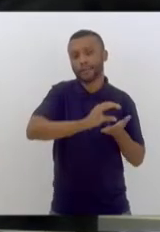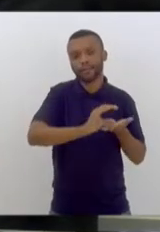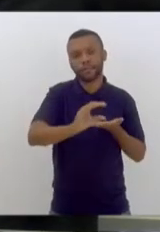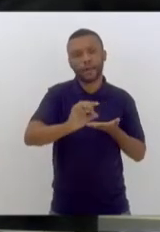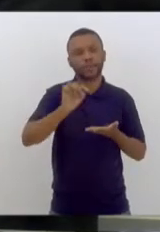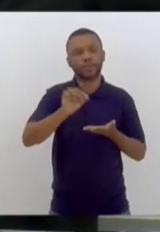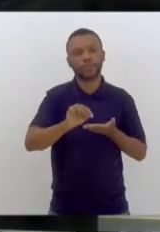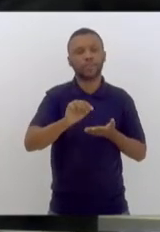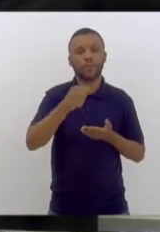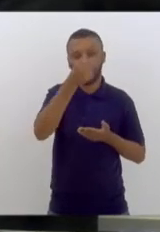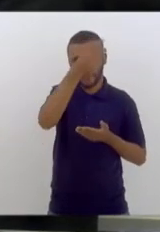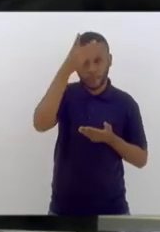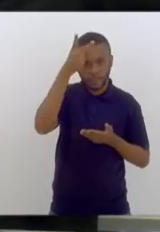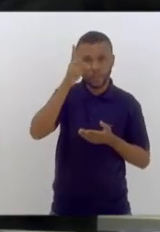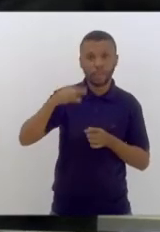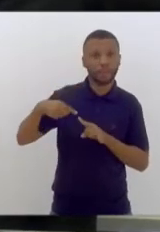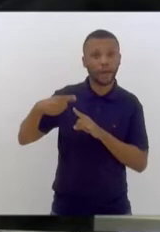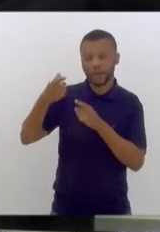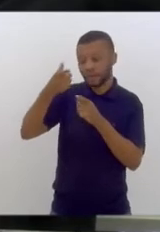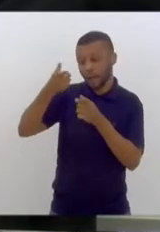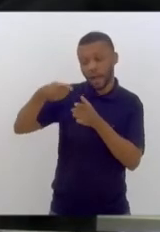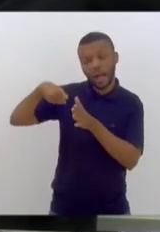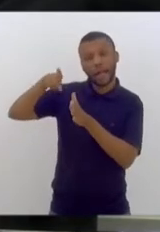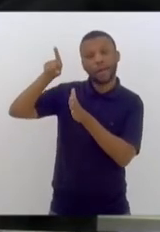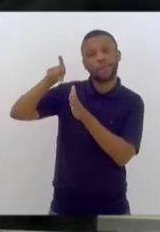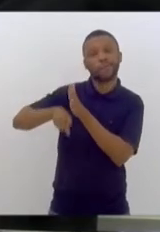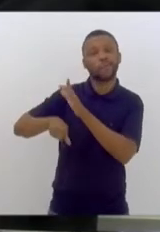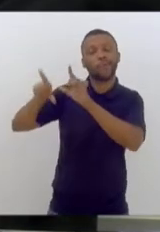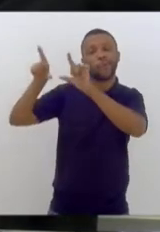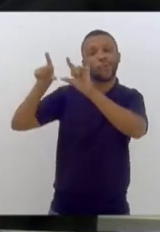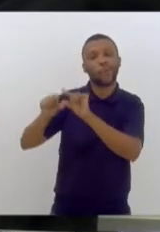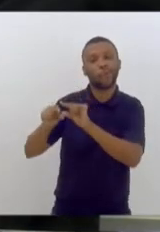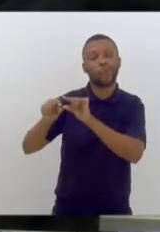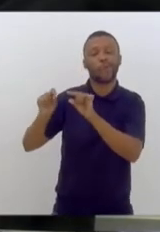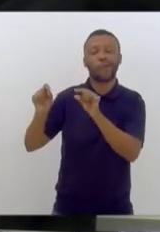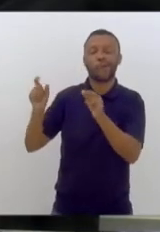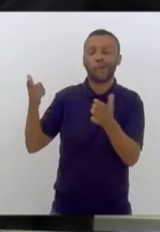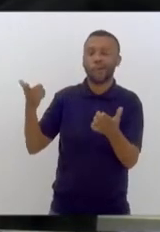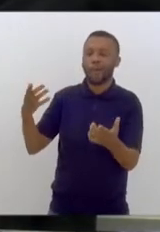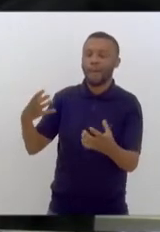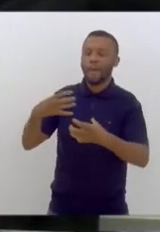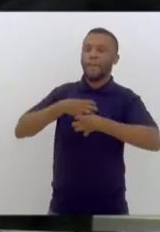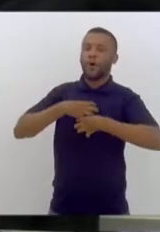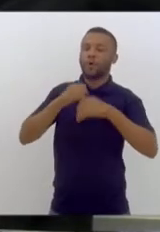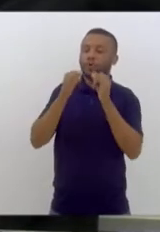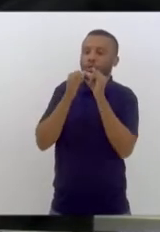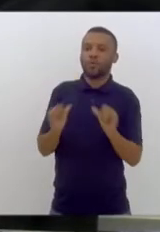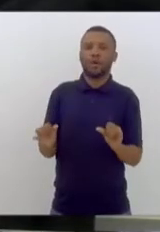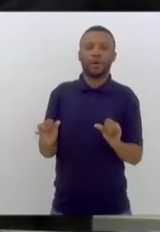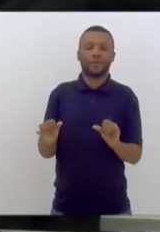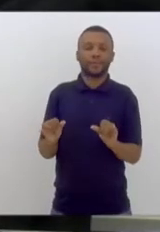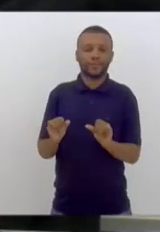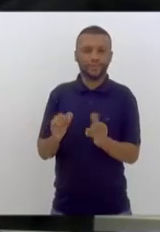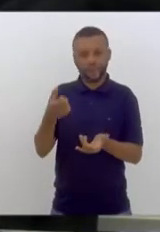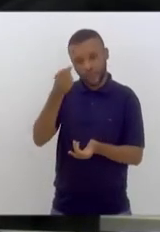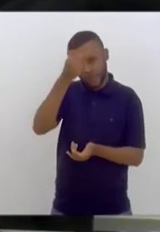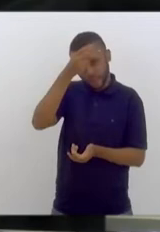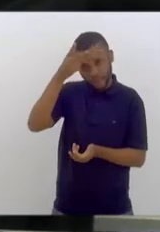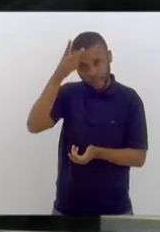A queda de arrecadação prevista é um baque para o Estado como um todo e para os municípios. Né?